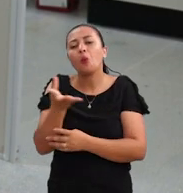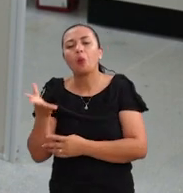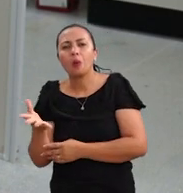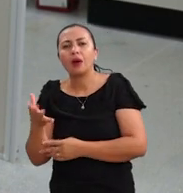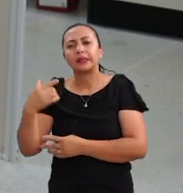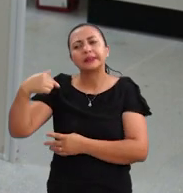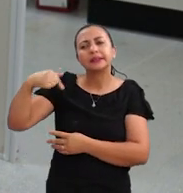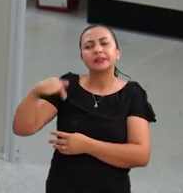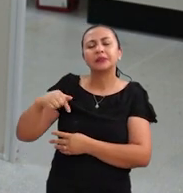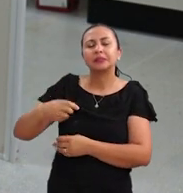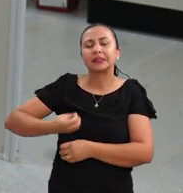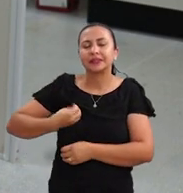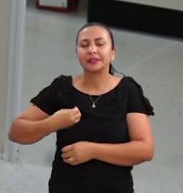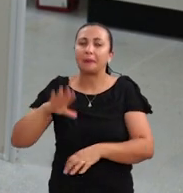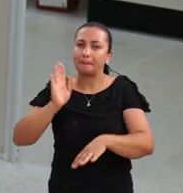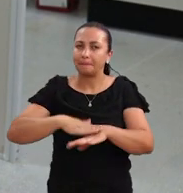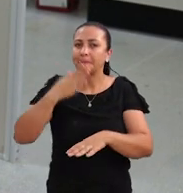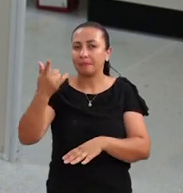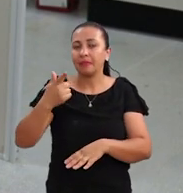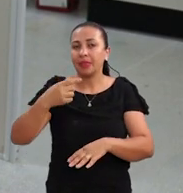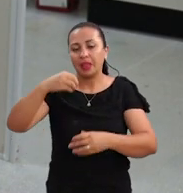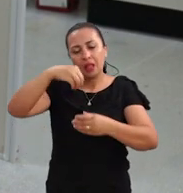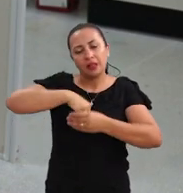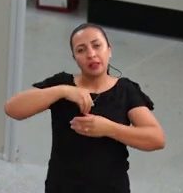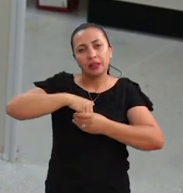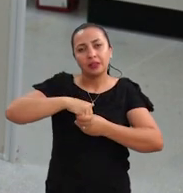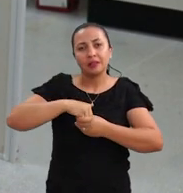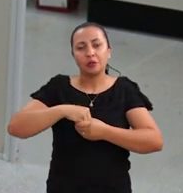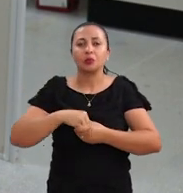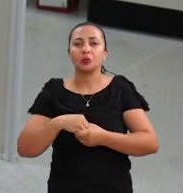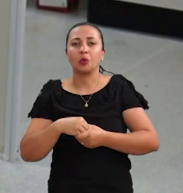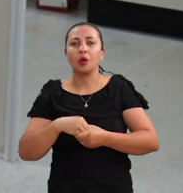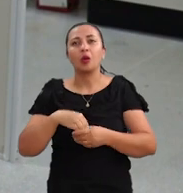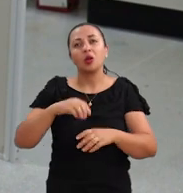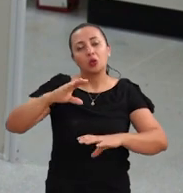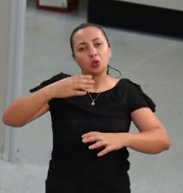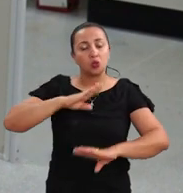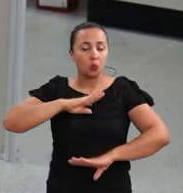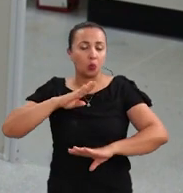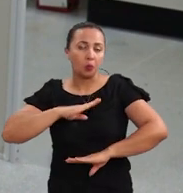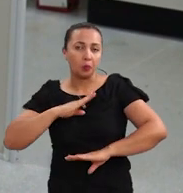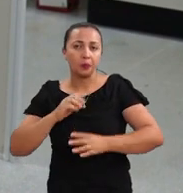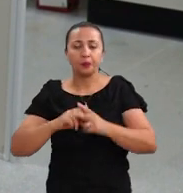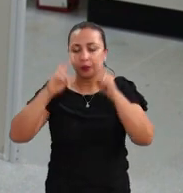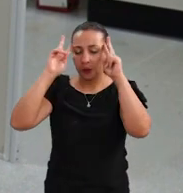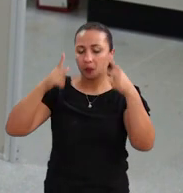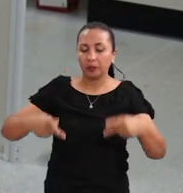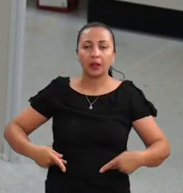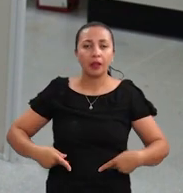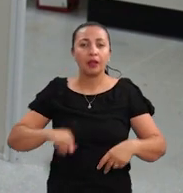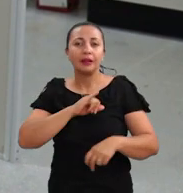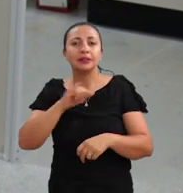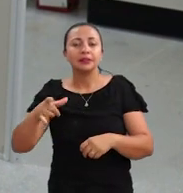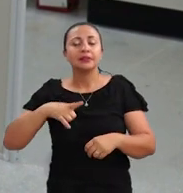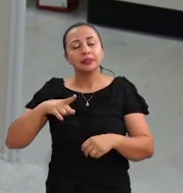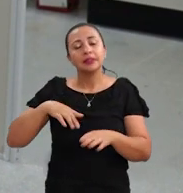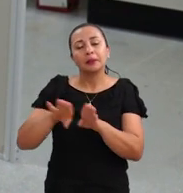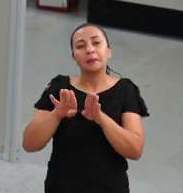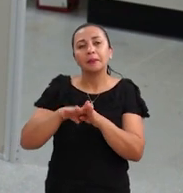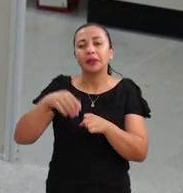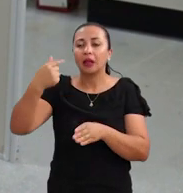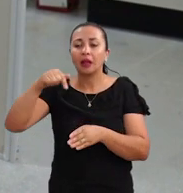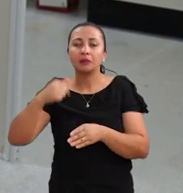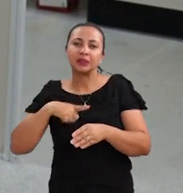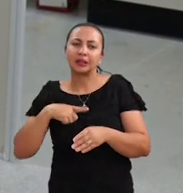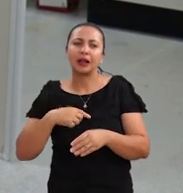as substâncias que estão mais presentes nos seus fluidos, né, no seu organismo, e se essas substâncias estão